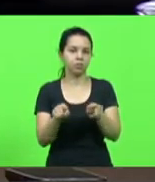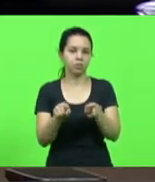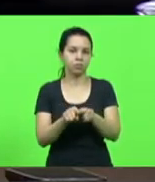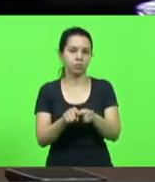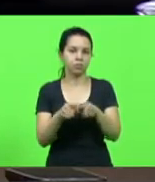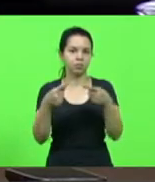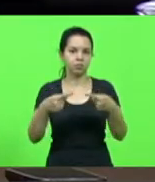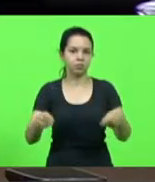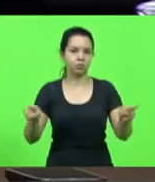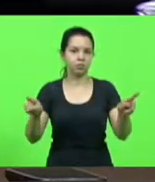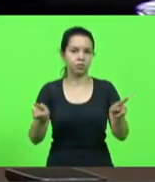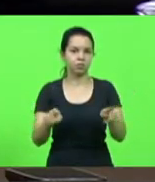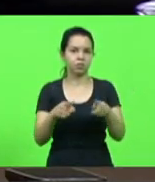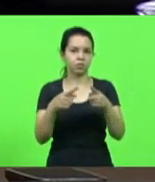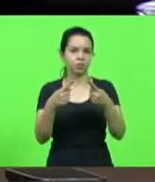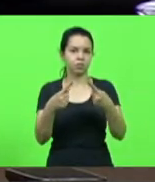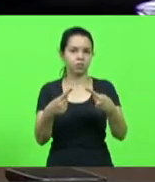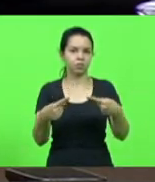música